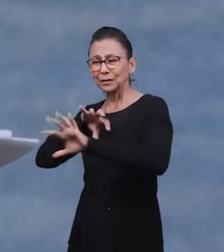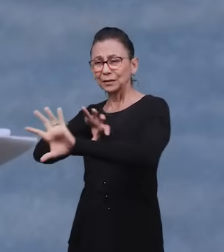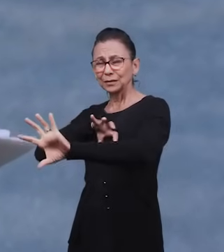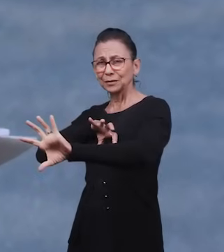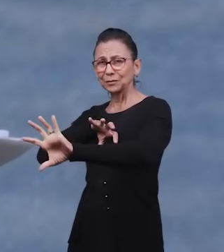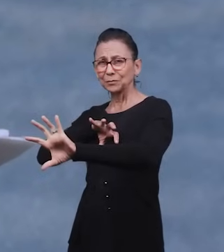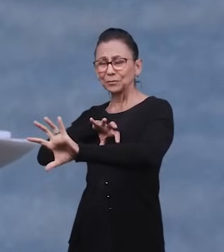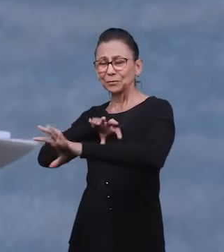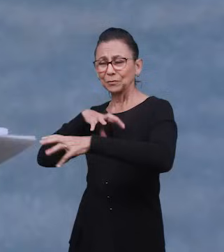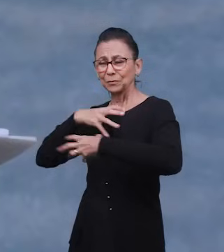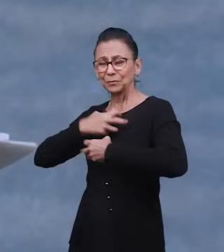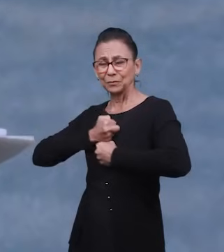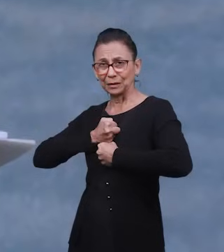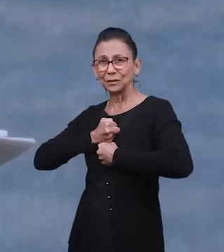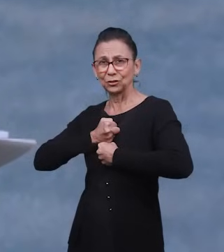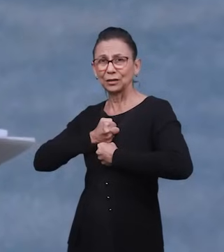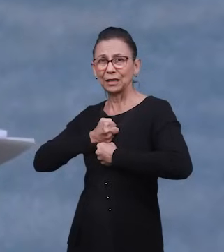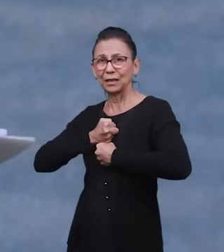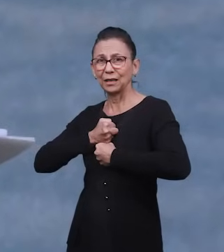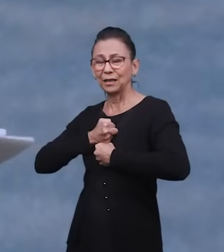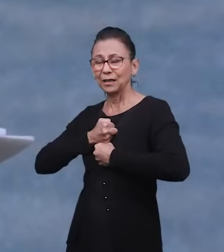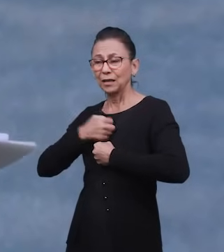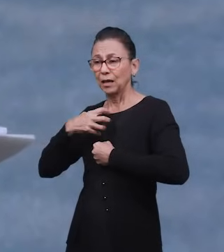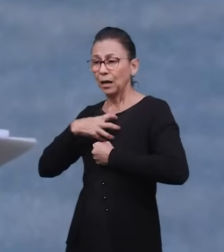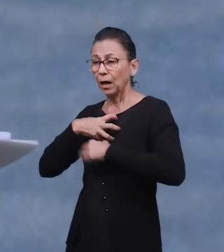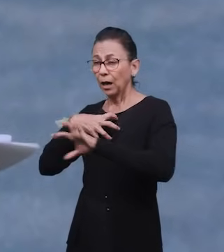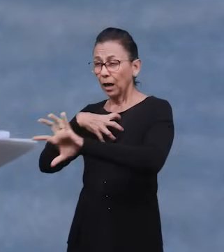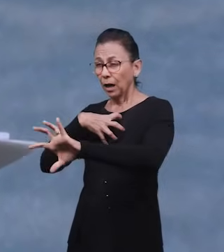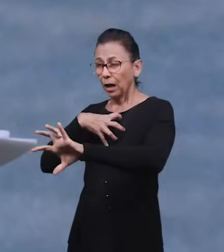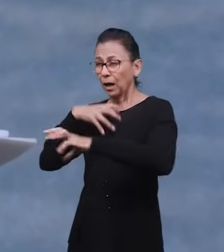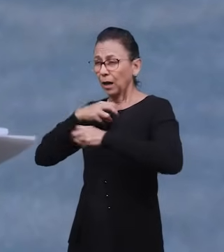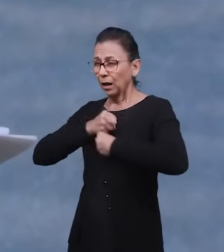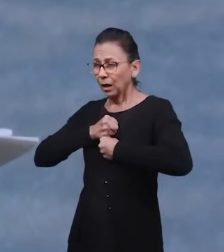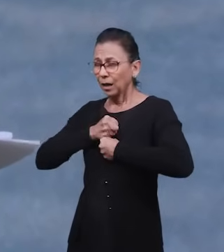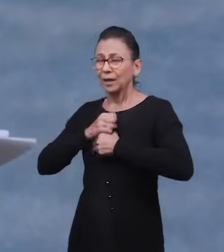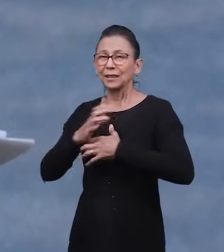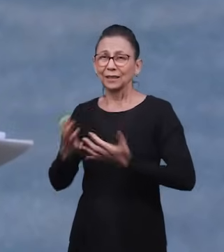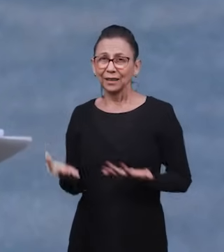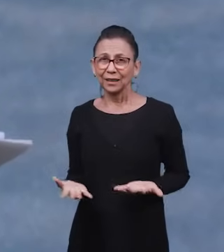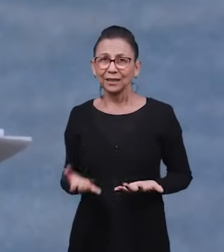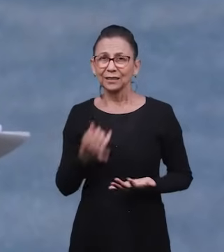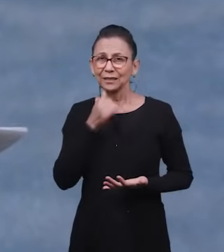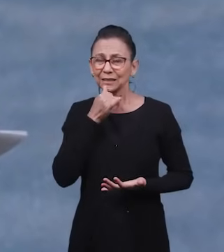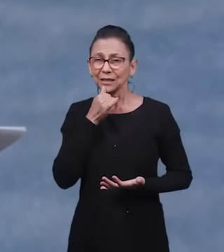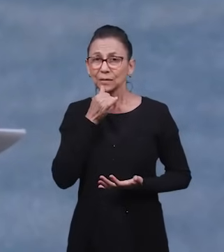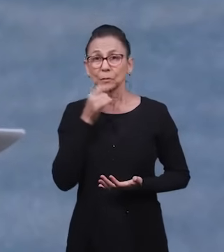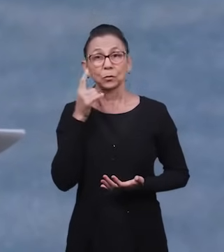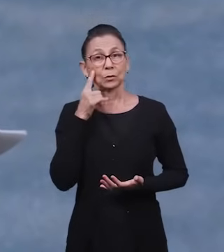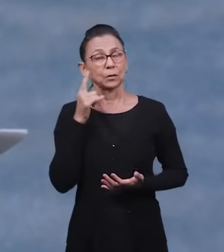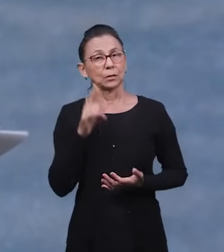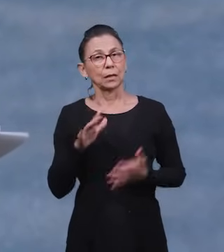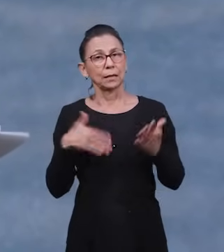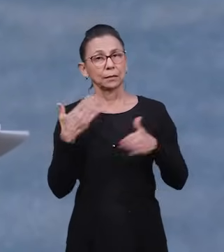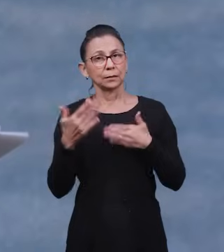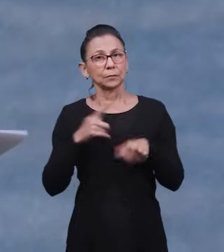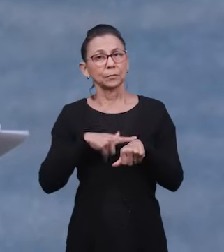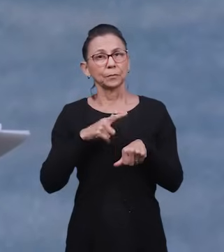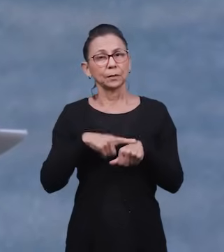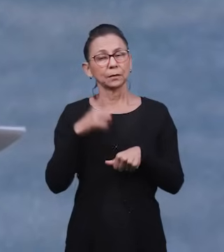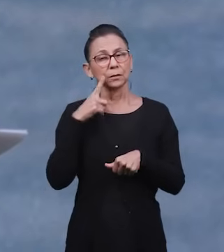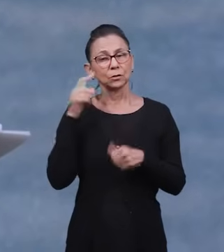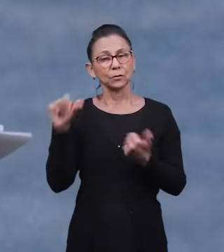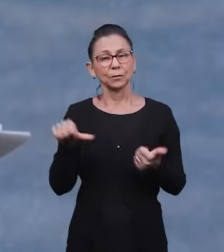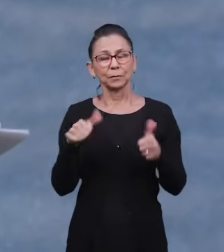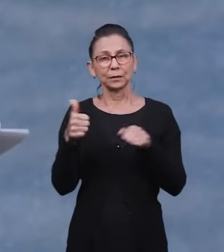em qualquer um em queda. Pelo contrário, nós temos alegria quando vemos as vidas descendo as águas, sendo batizadas, e nós trabalhamos. Então,